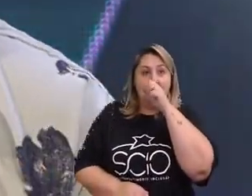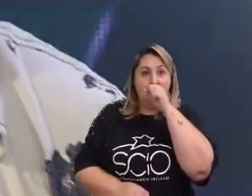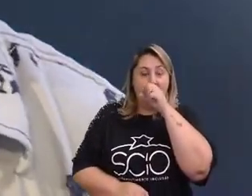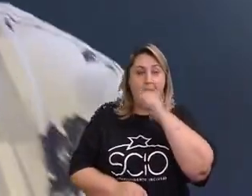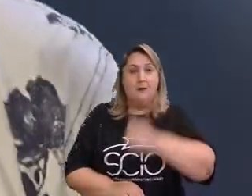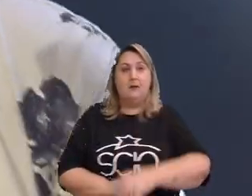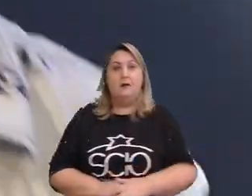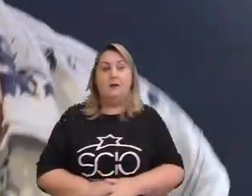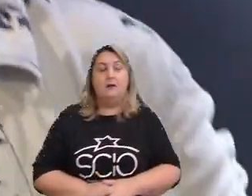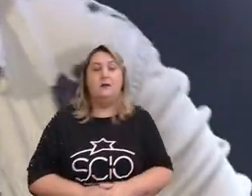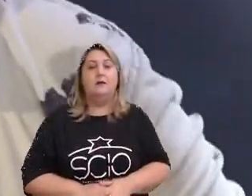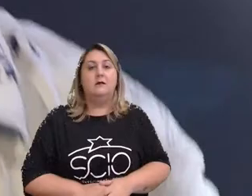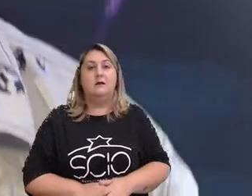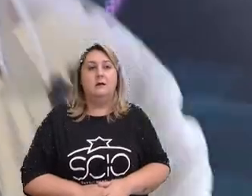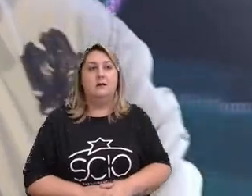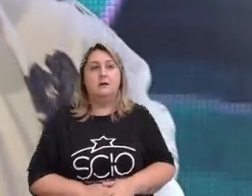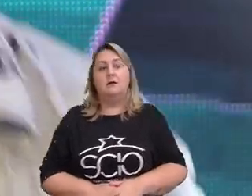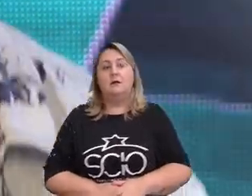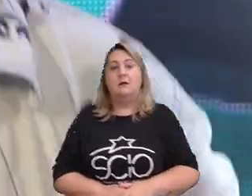2020.